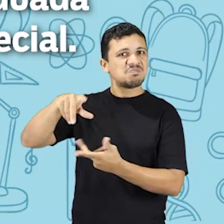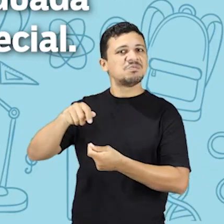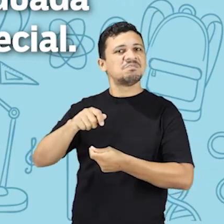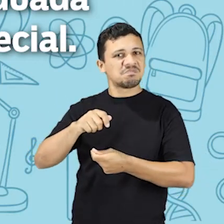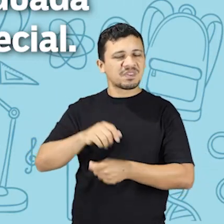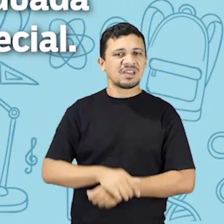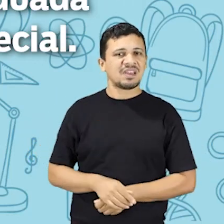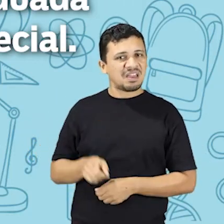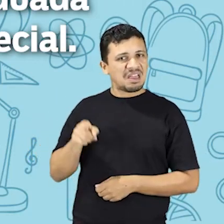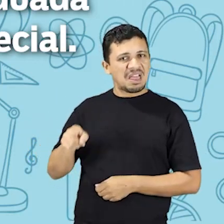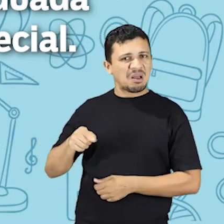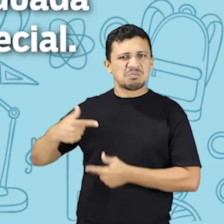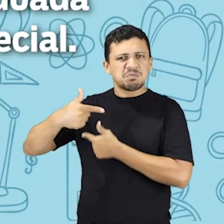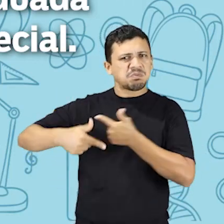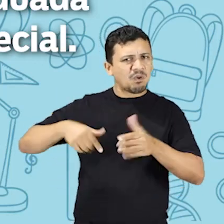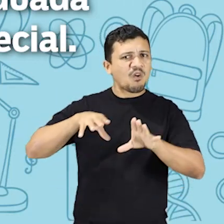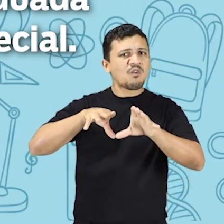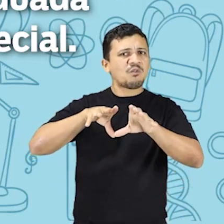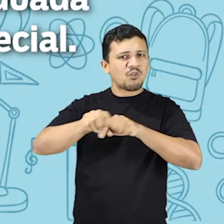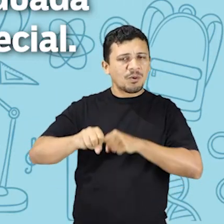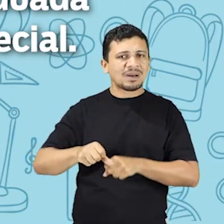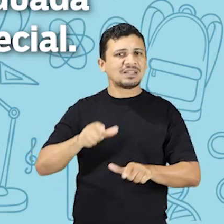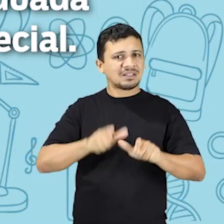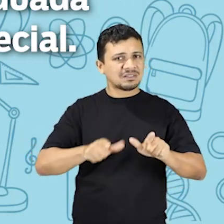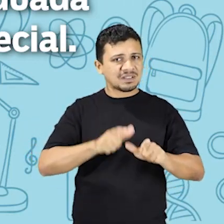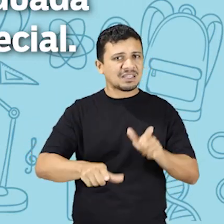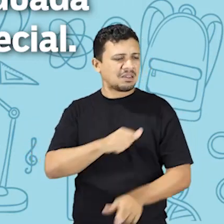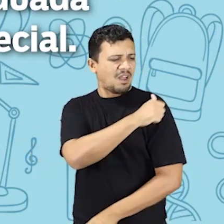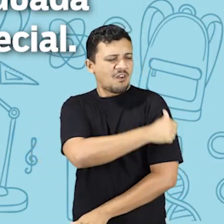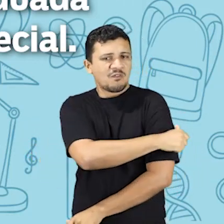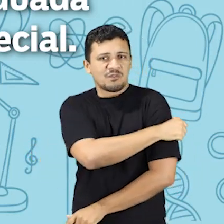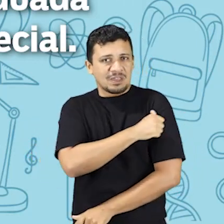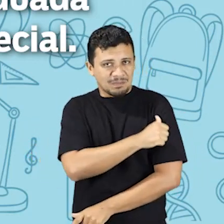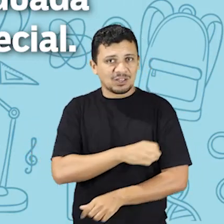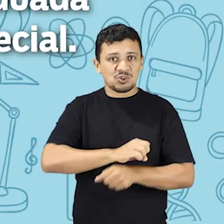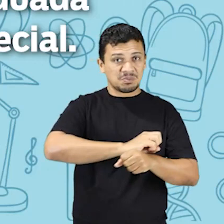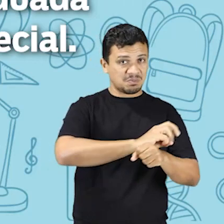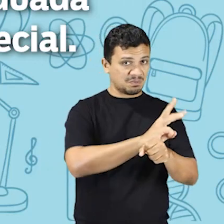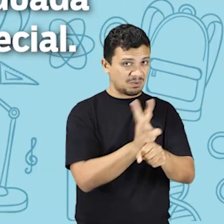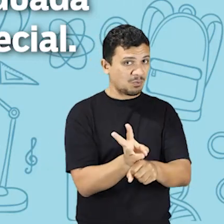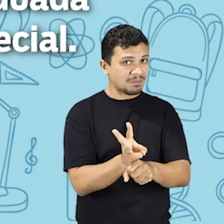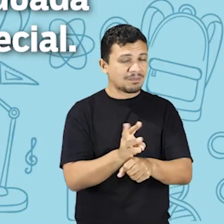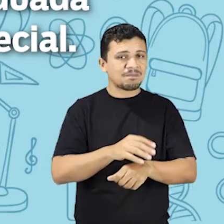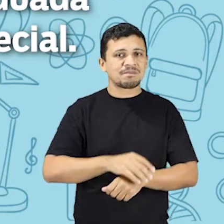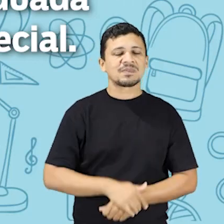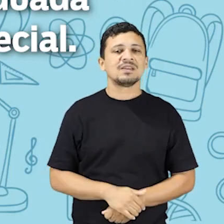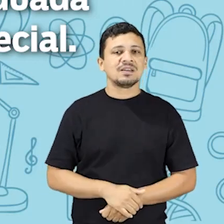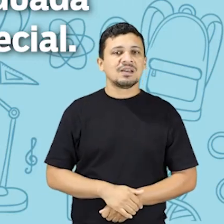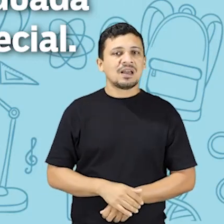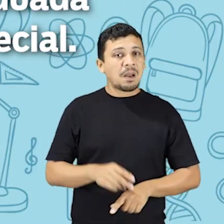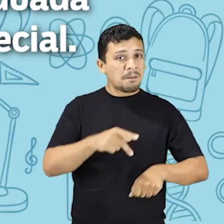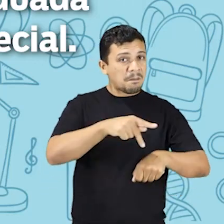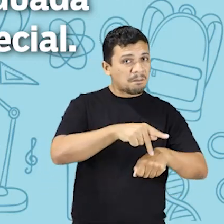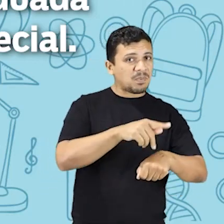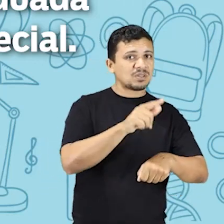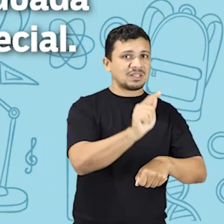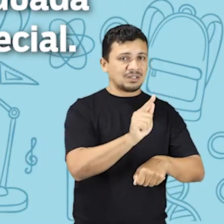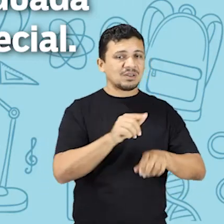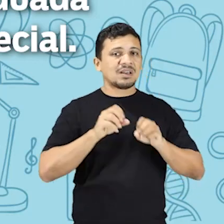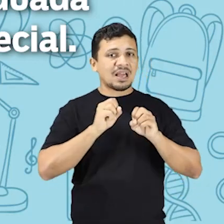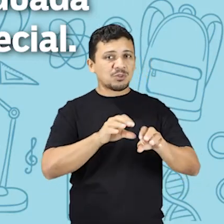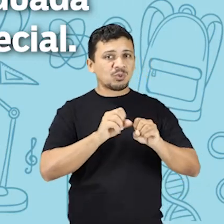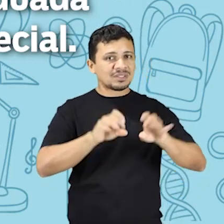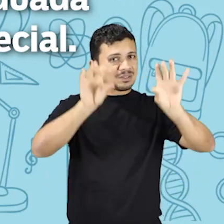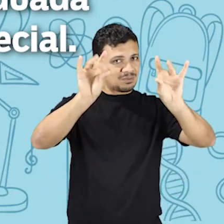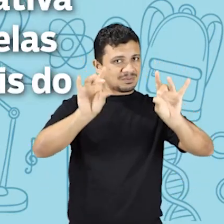A ativista é formada em Letras e Enfermagem pela Universidade Estadual do Maranhão e pós-graduada em